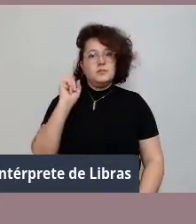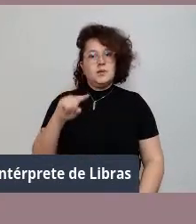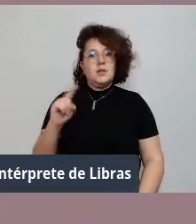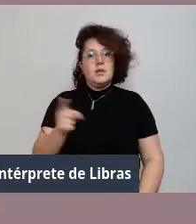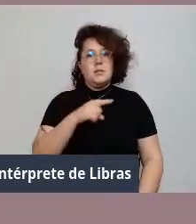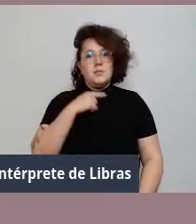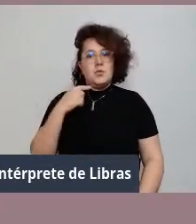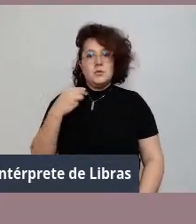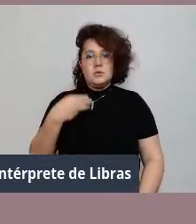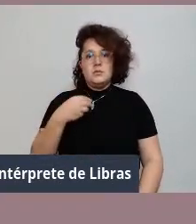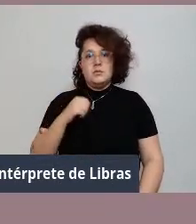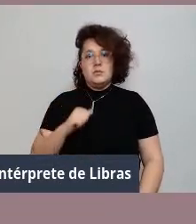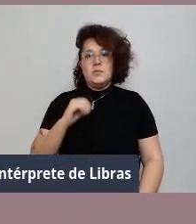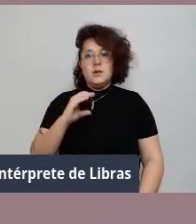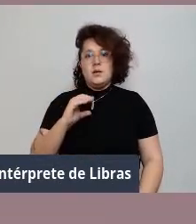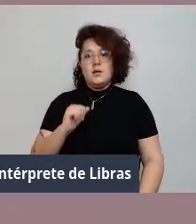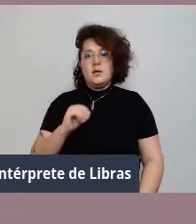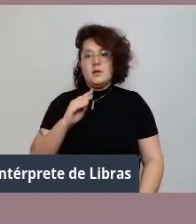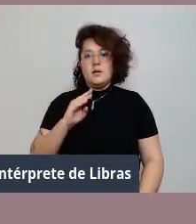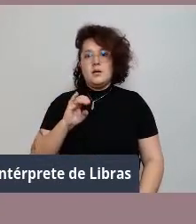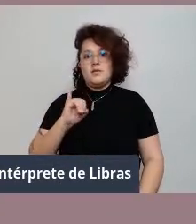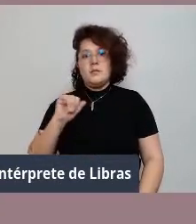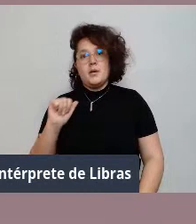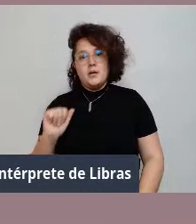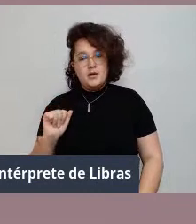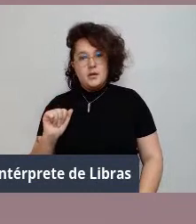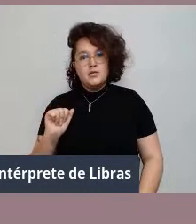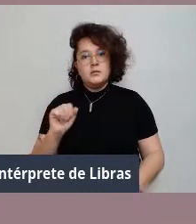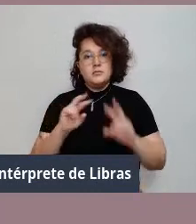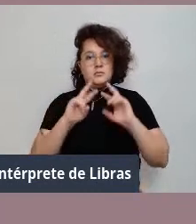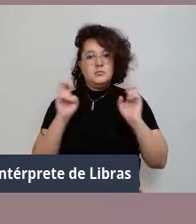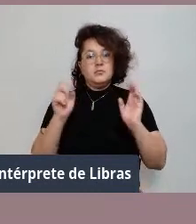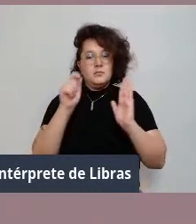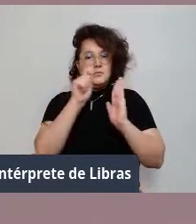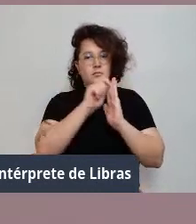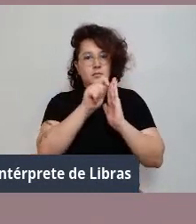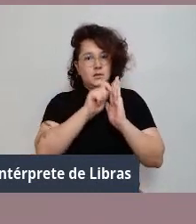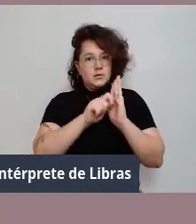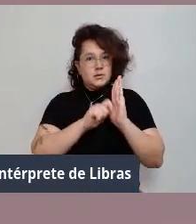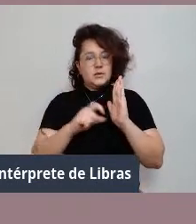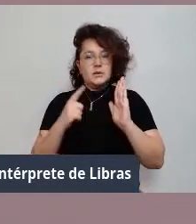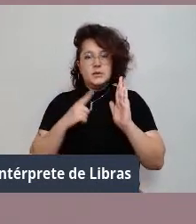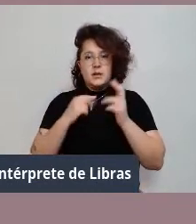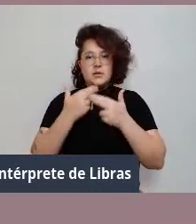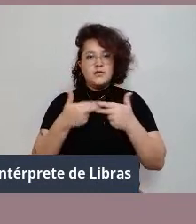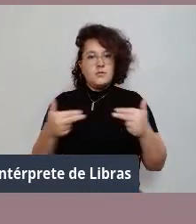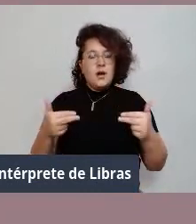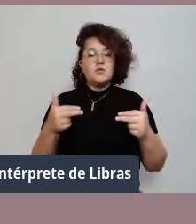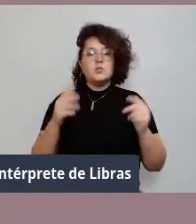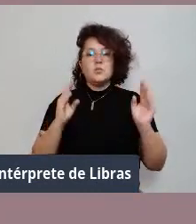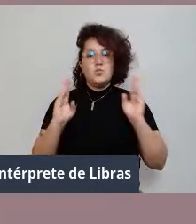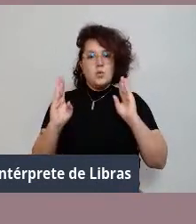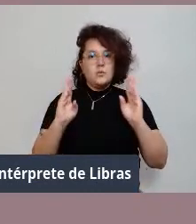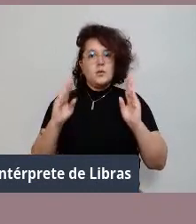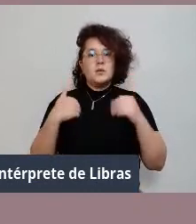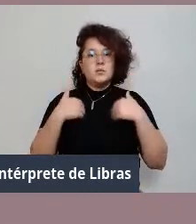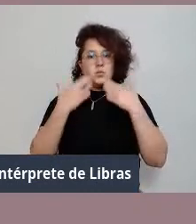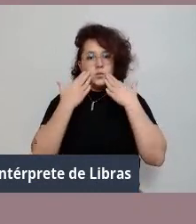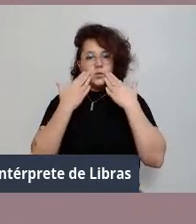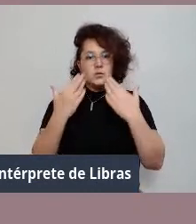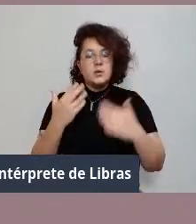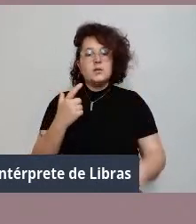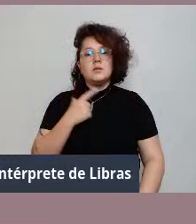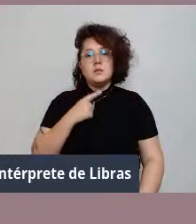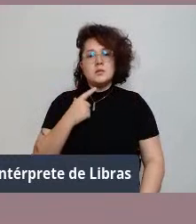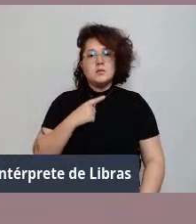nos manuscritos, né? Inclusive, em vários momentos, isso aparece na letra da Olga